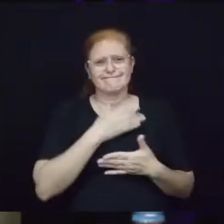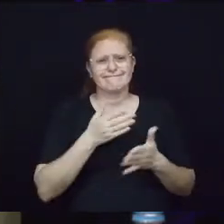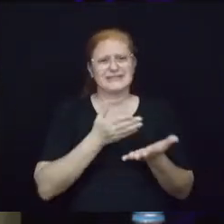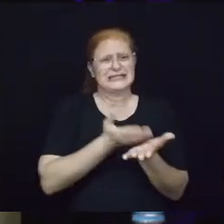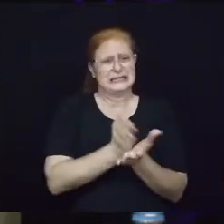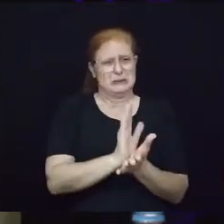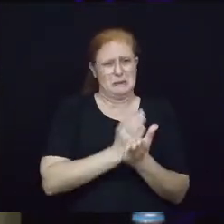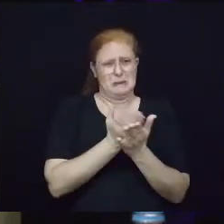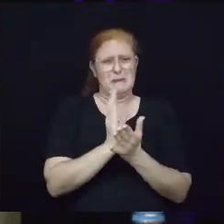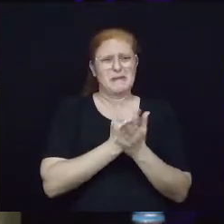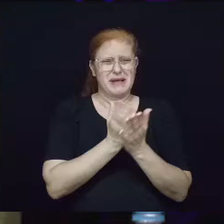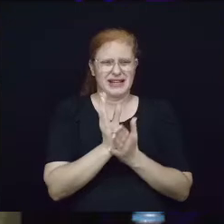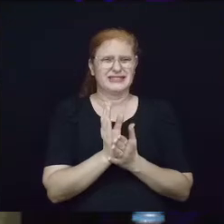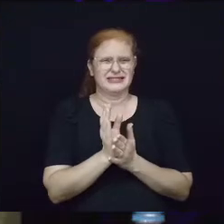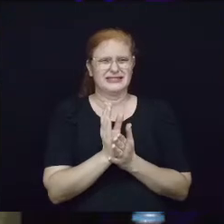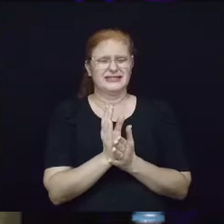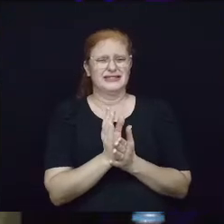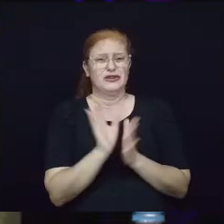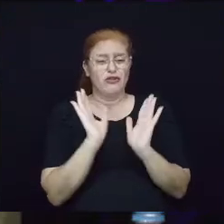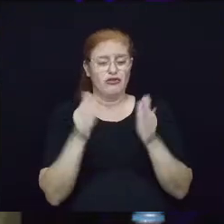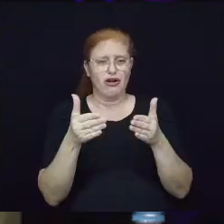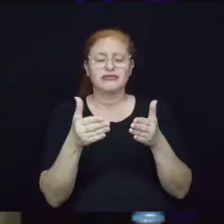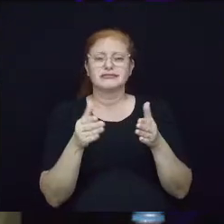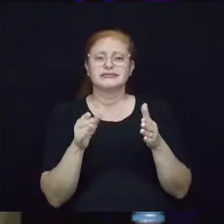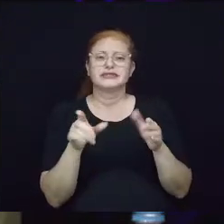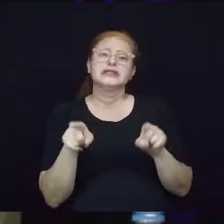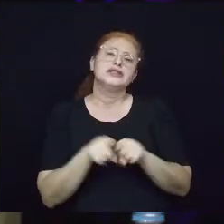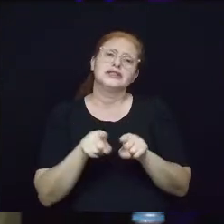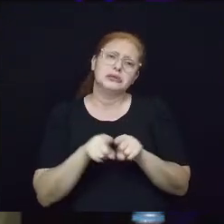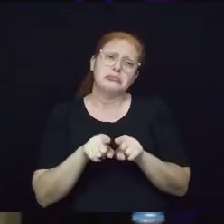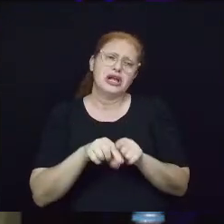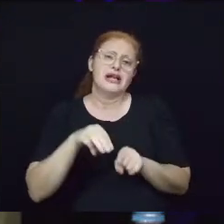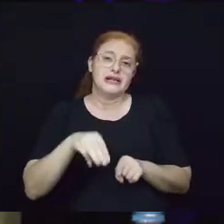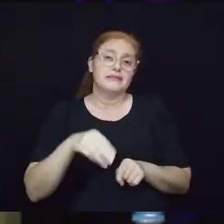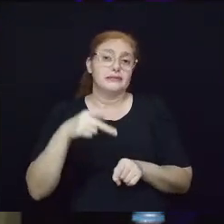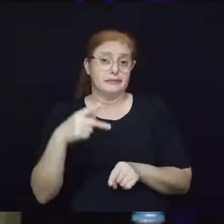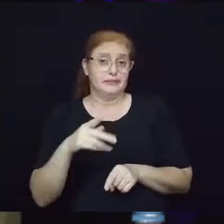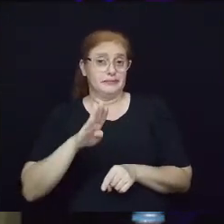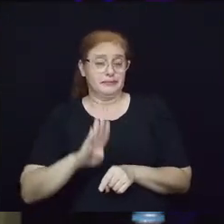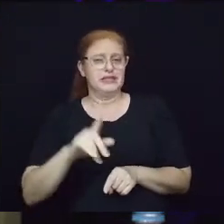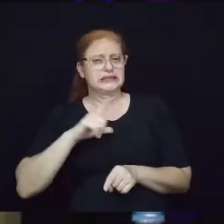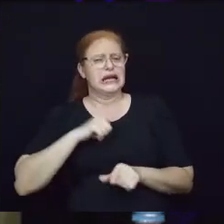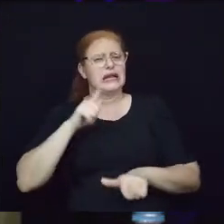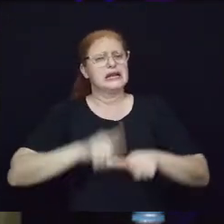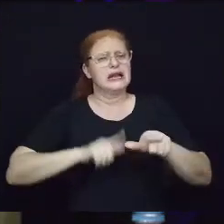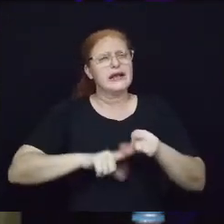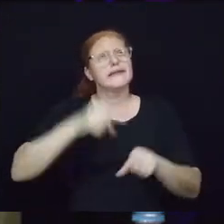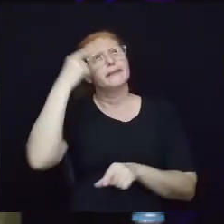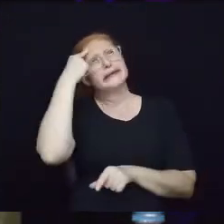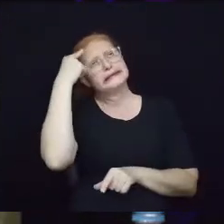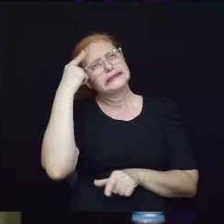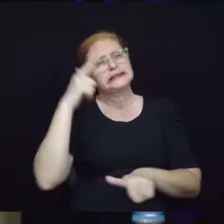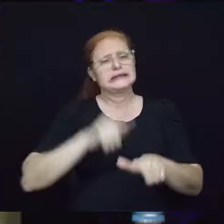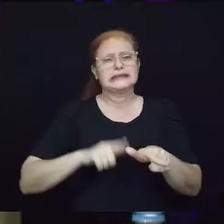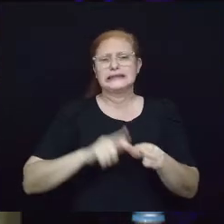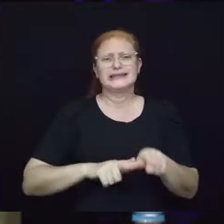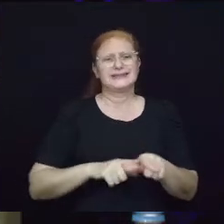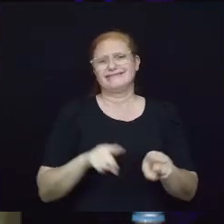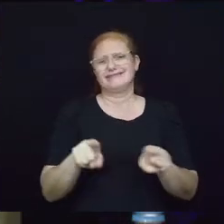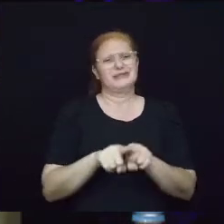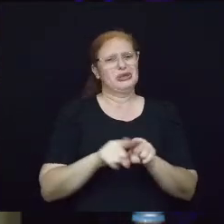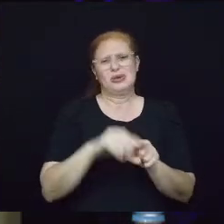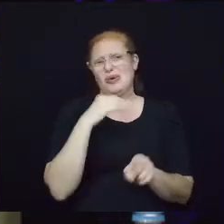atrapalha porque chama muita atenção. Ou, por outro lado, a música MPB tem aquela letra, tu fica pensando na letra, também não